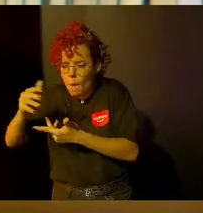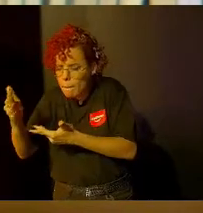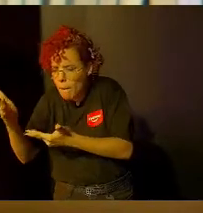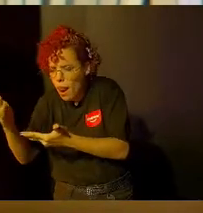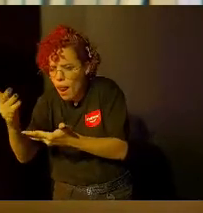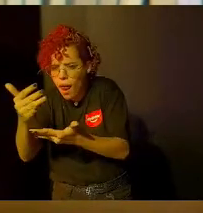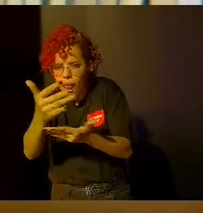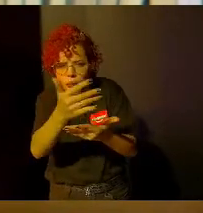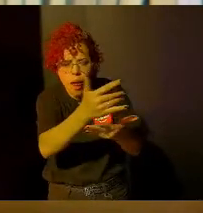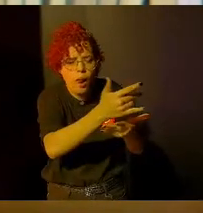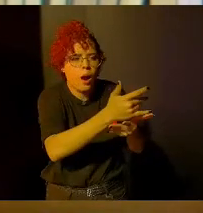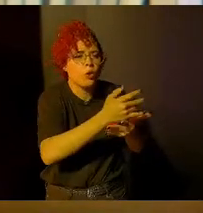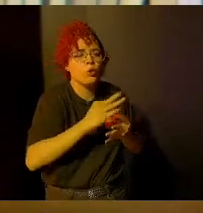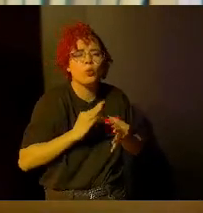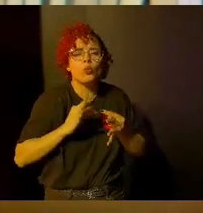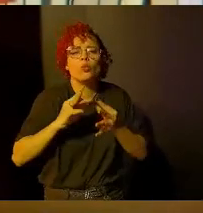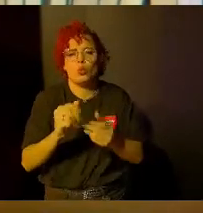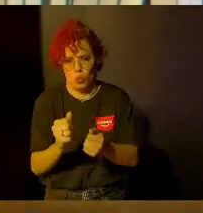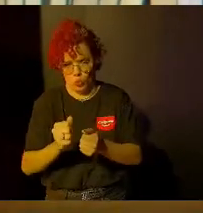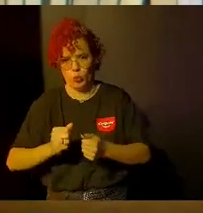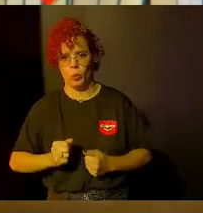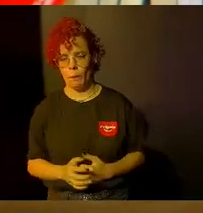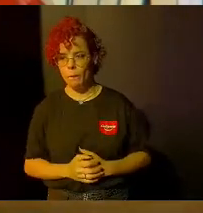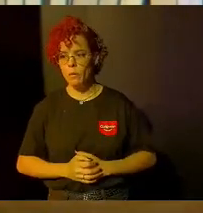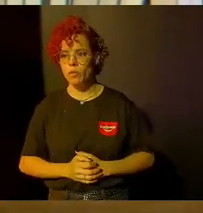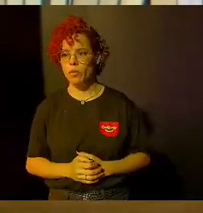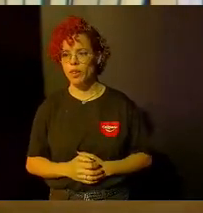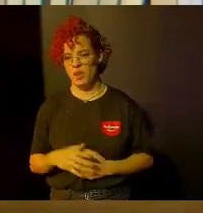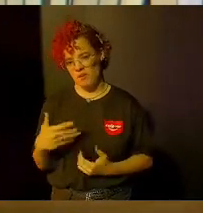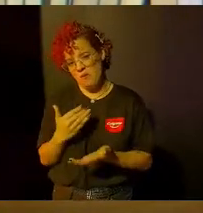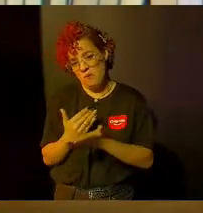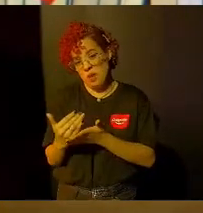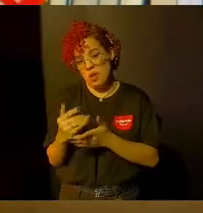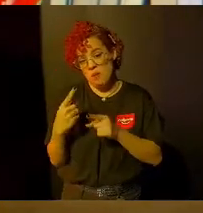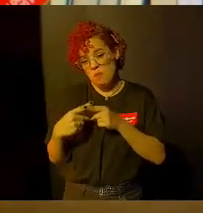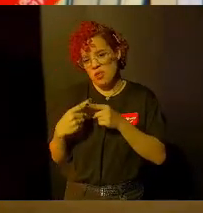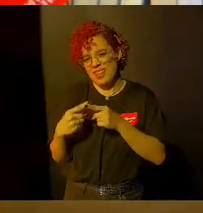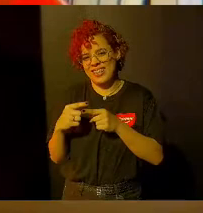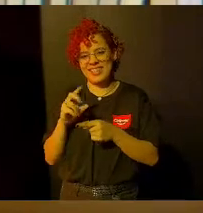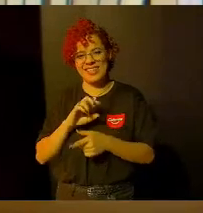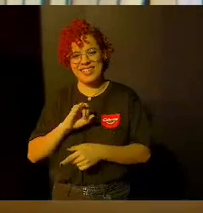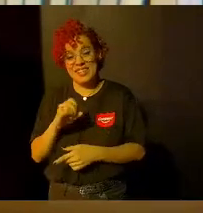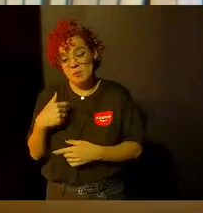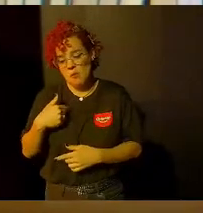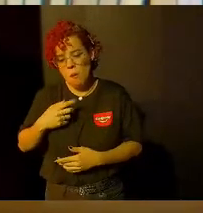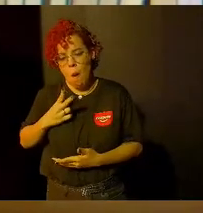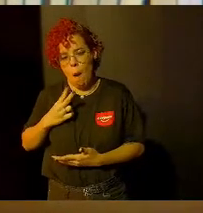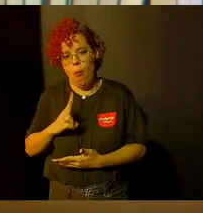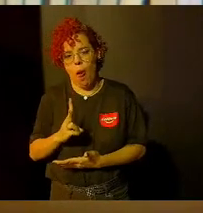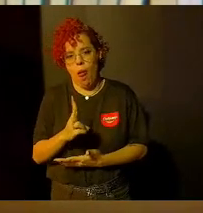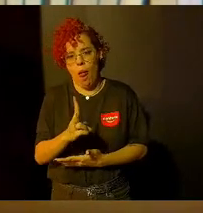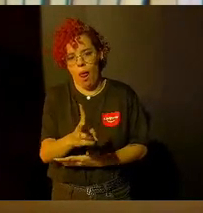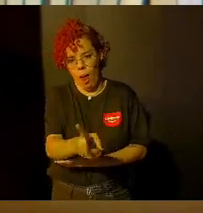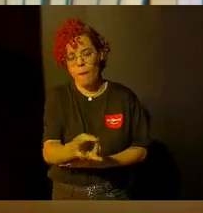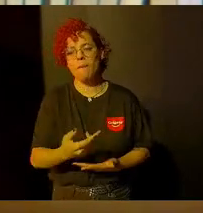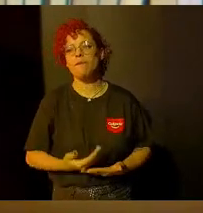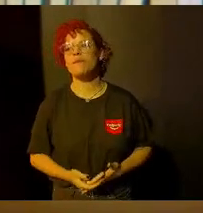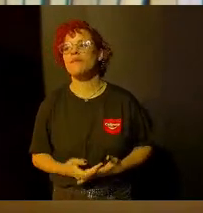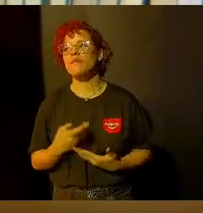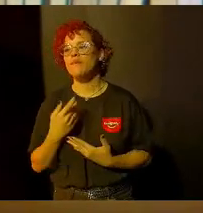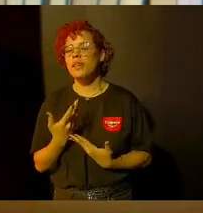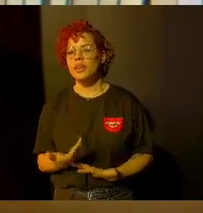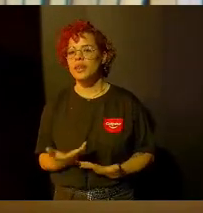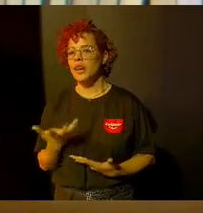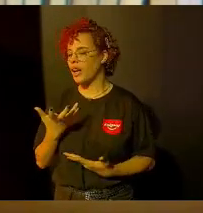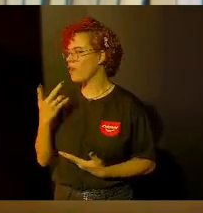então eu vou começar aqui Porque se deixar eu fico falando aqui para sempre mas eu queria ouvir vocês também